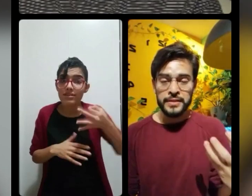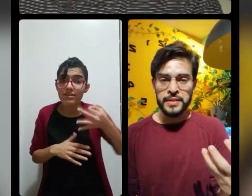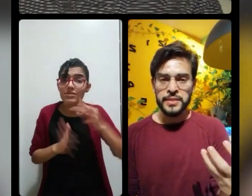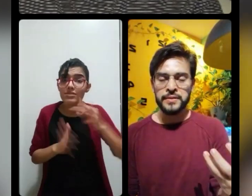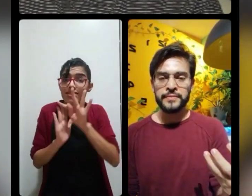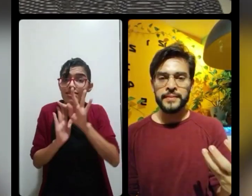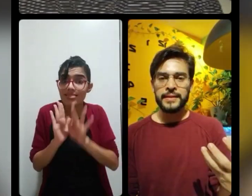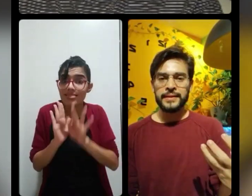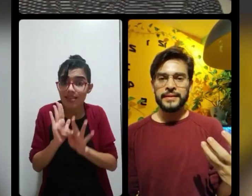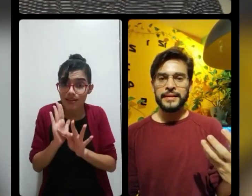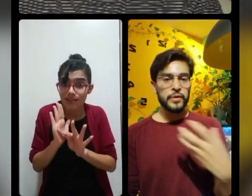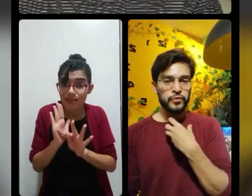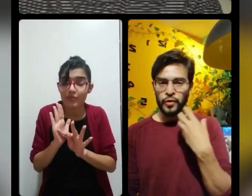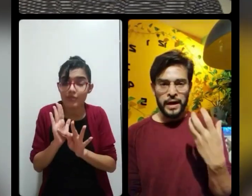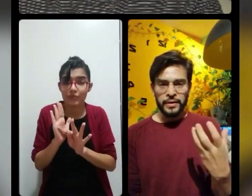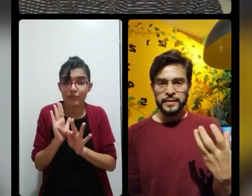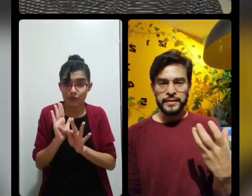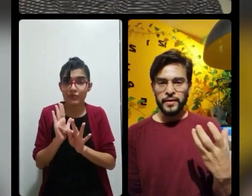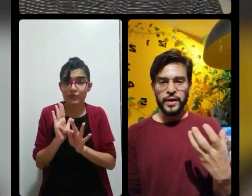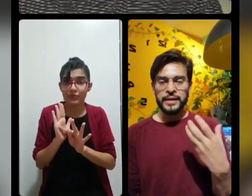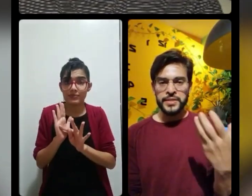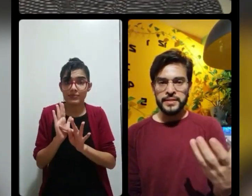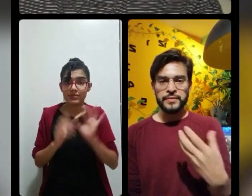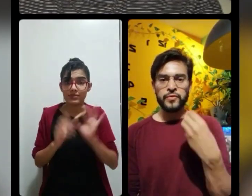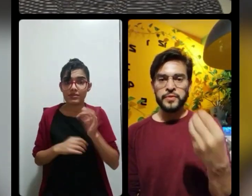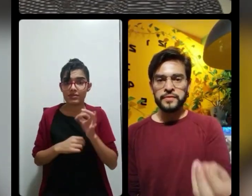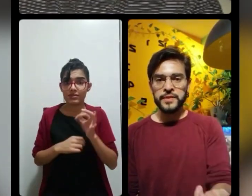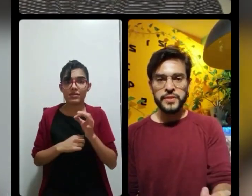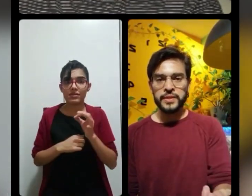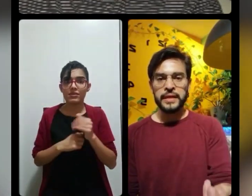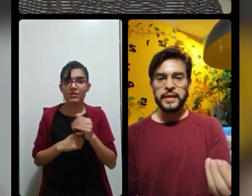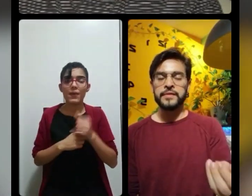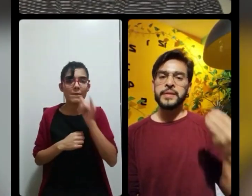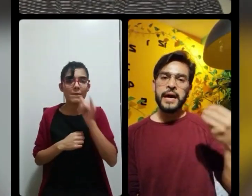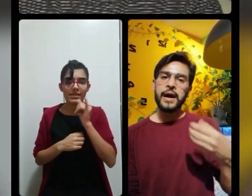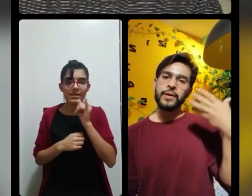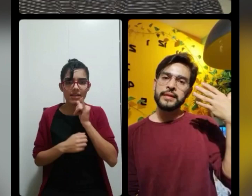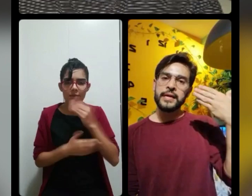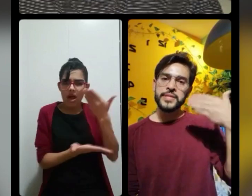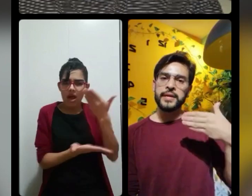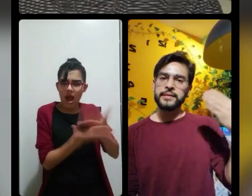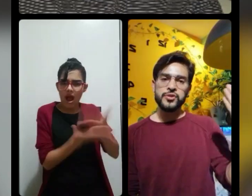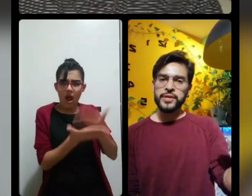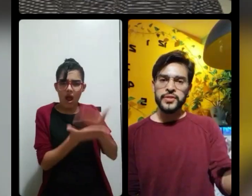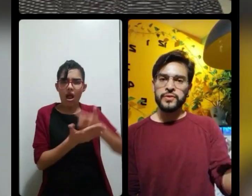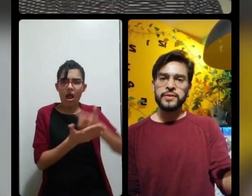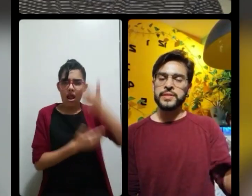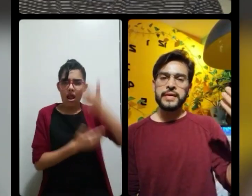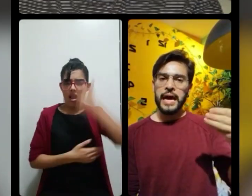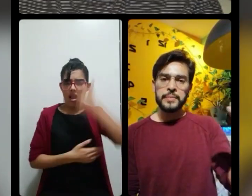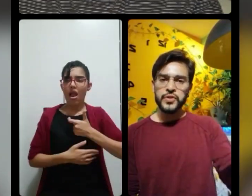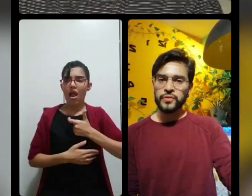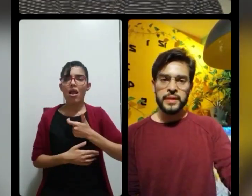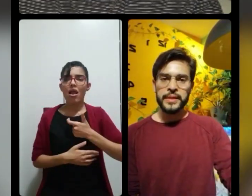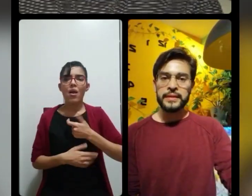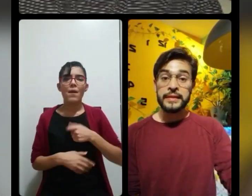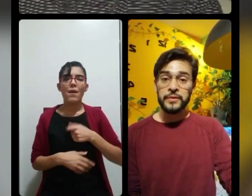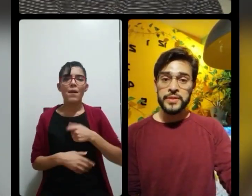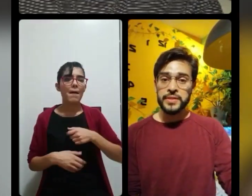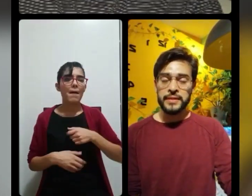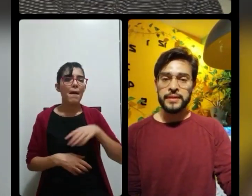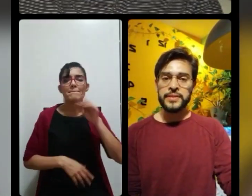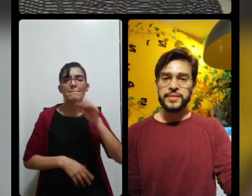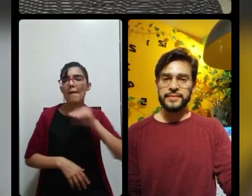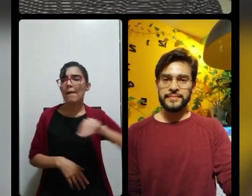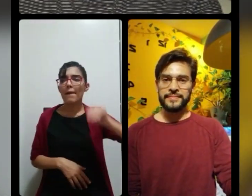tem oralização, né? Eu não dou aula oralizando, como eu estou fazendo aqui na live. A minha aula é das 7 às 10 horas, absolutamente em